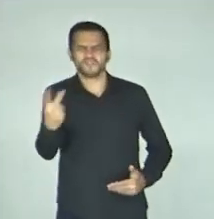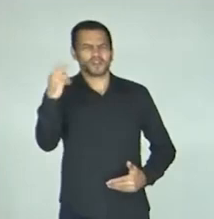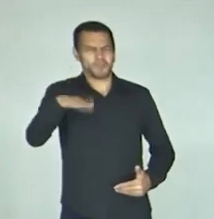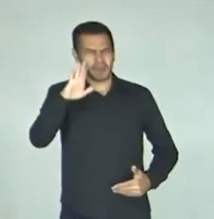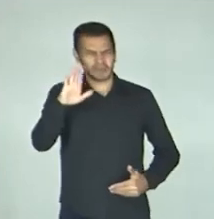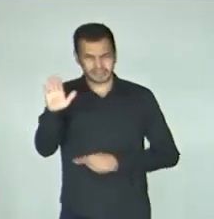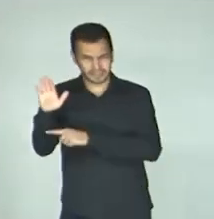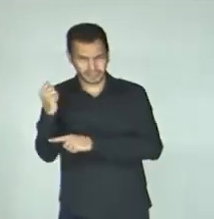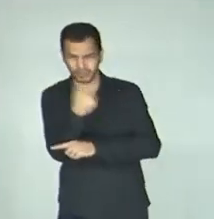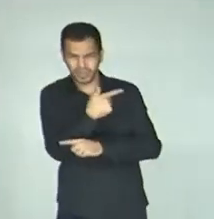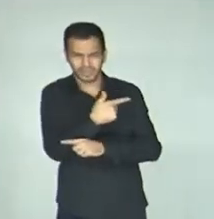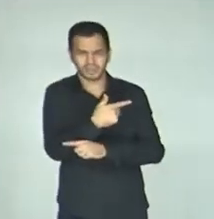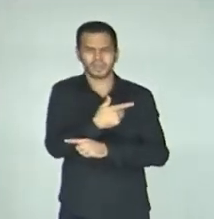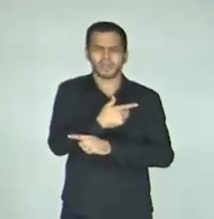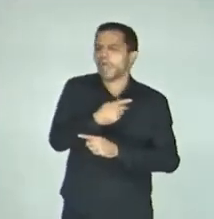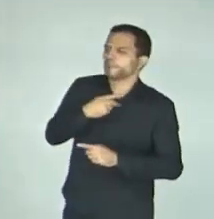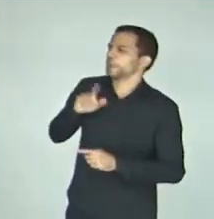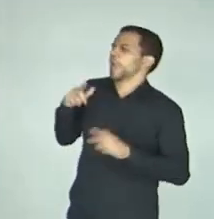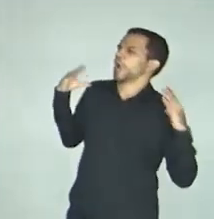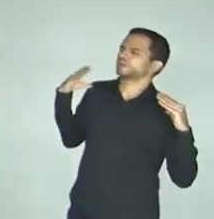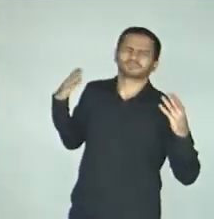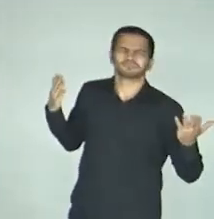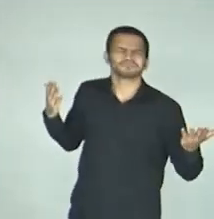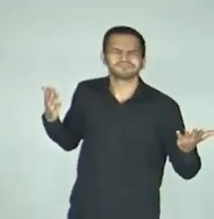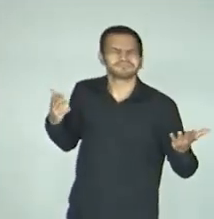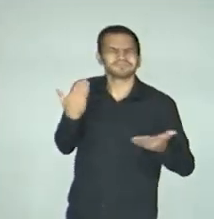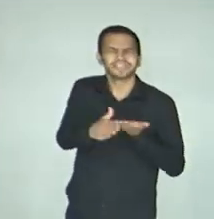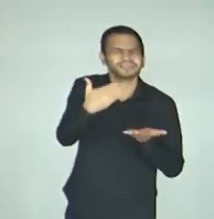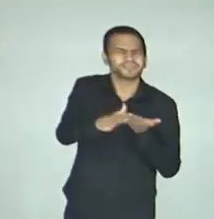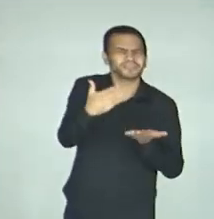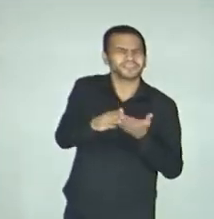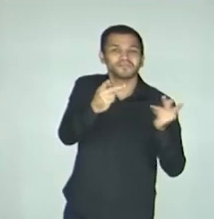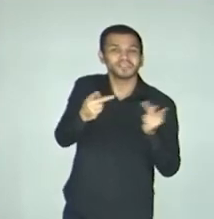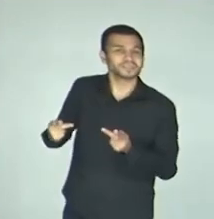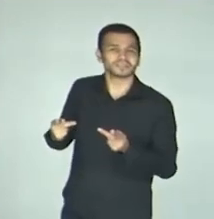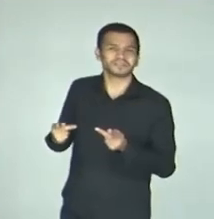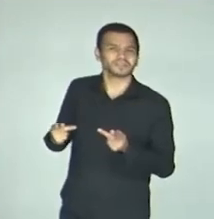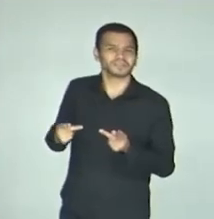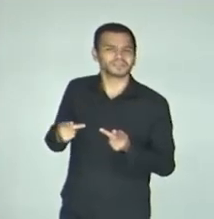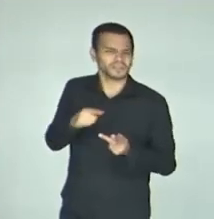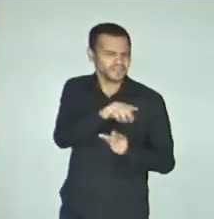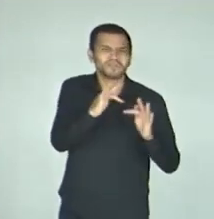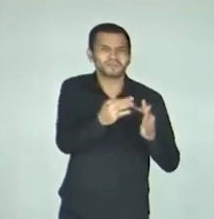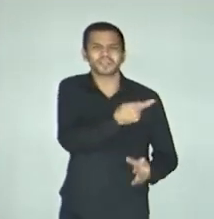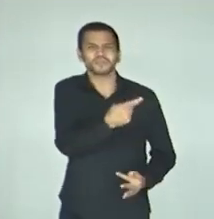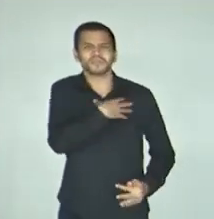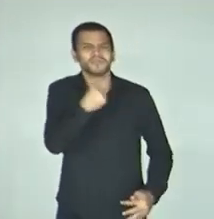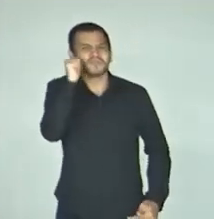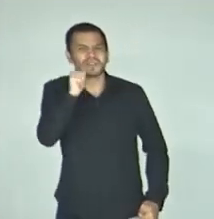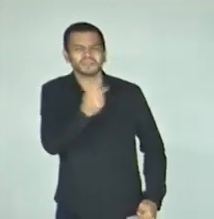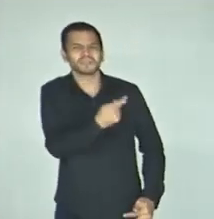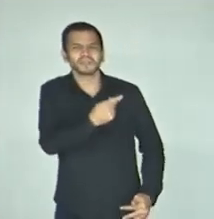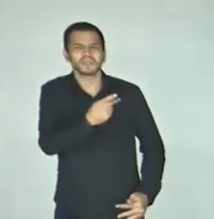fora que hoje dentro rapaz ou mais é longe não importa era um visitas as filhas era uma